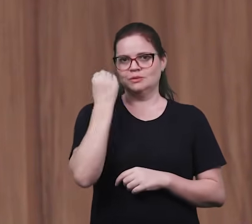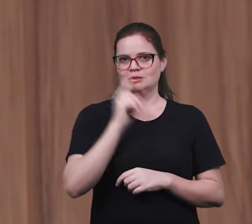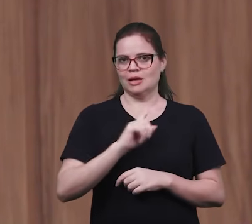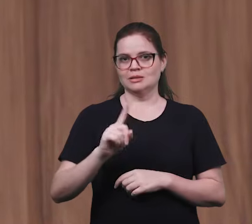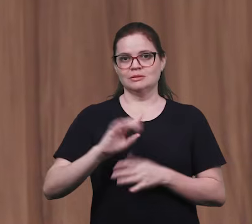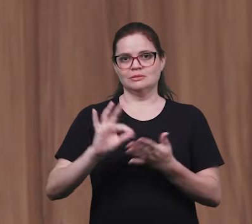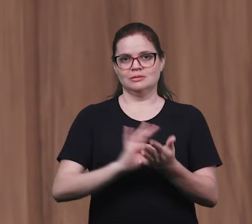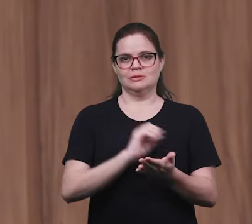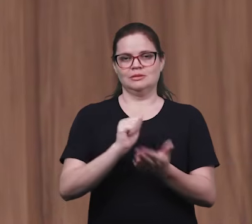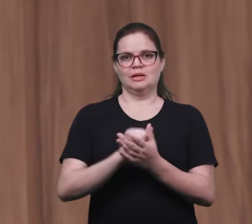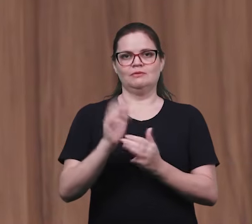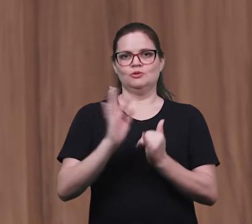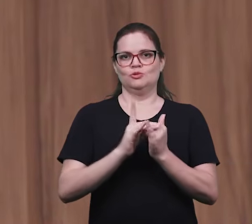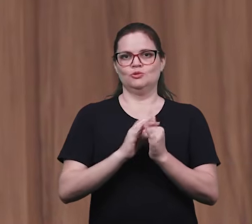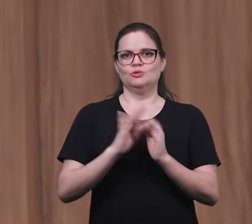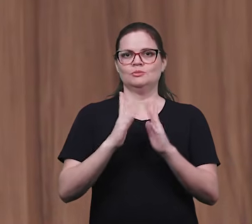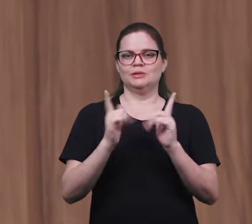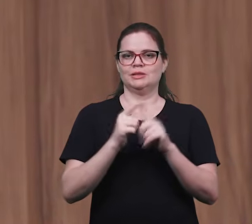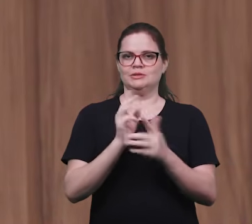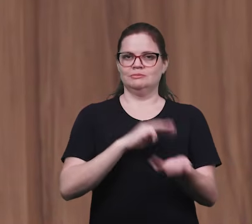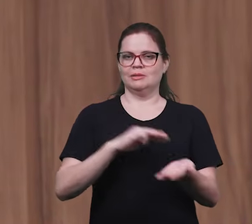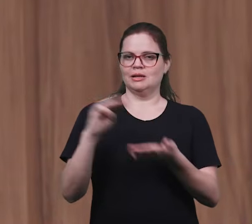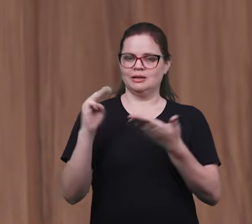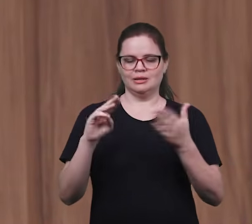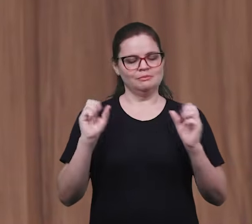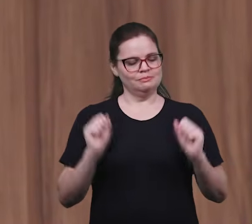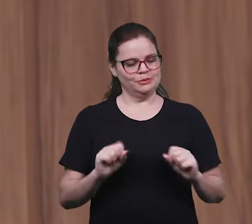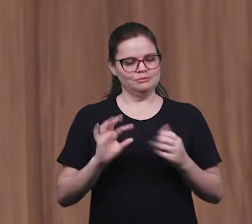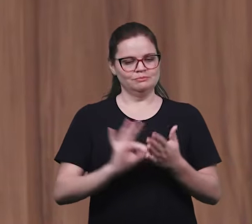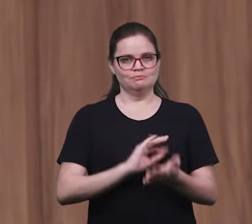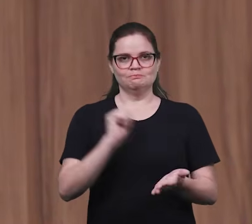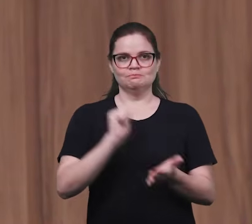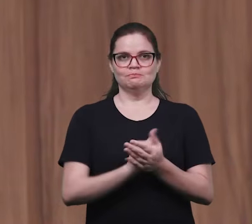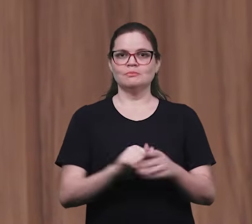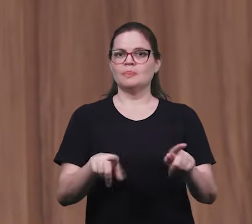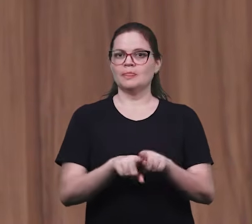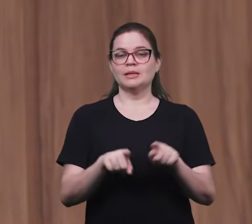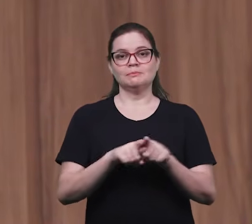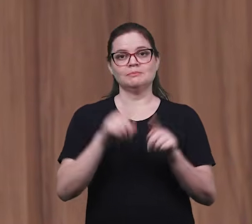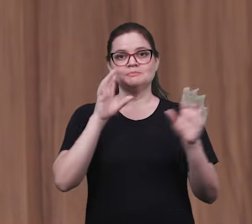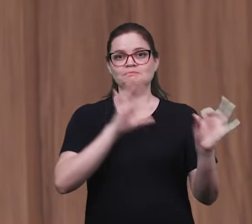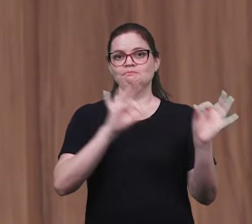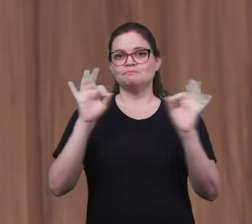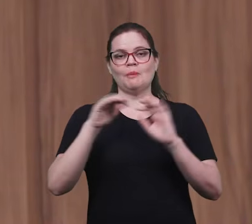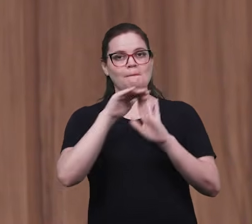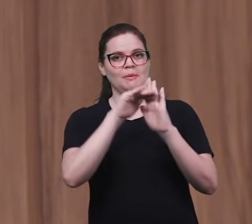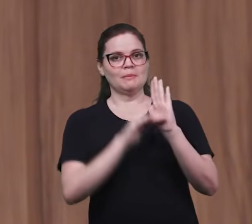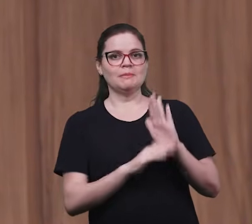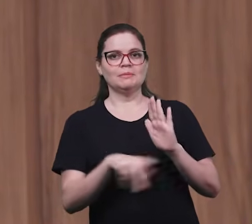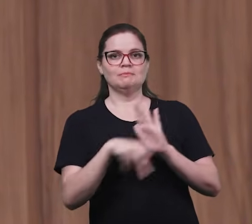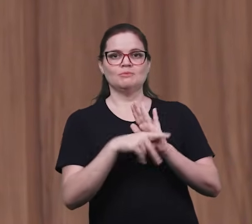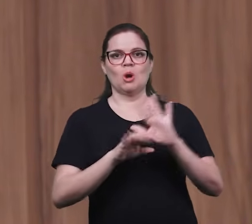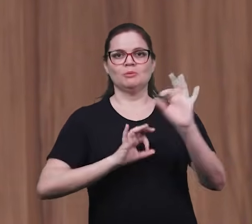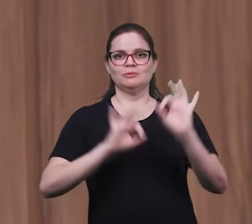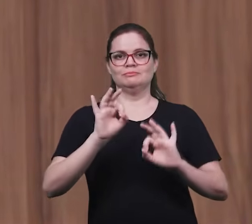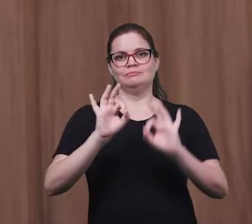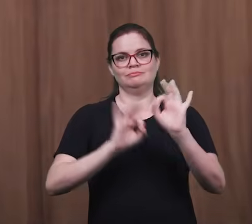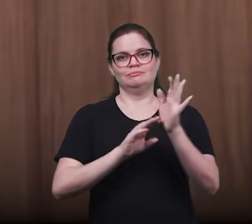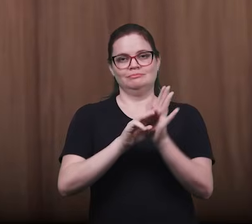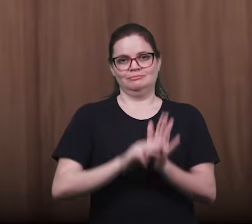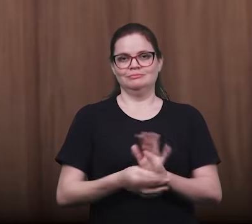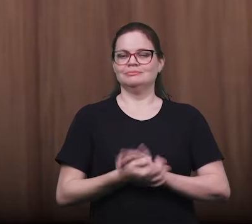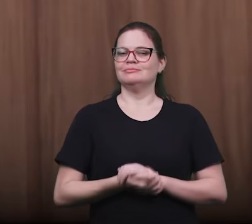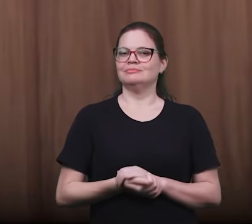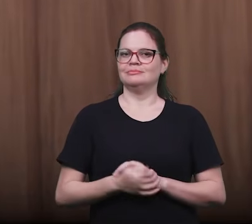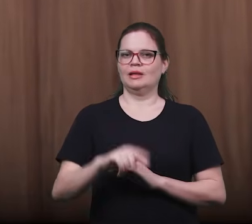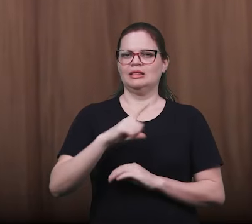se inscrever no canal do YouTube da Igreja Cristã Maranata e conferir a playlist do programa Organização e Método.